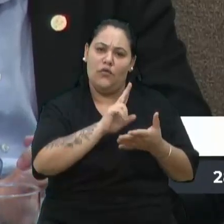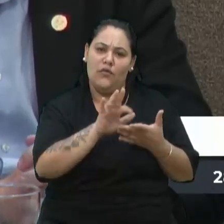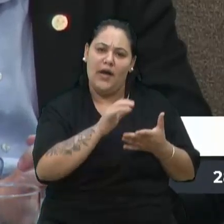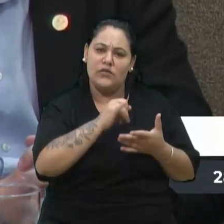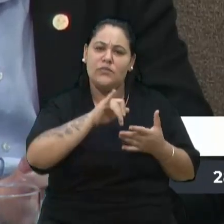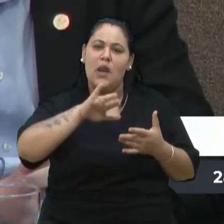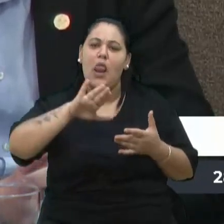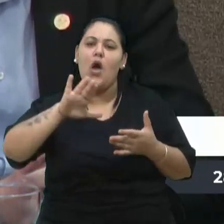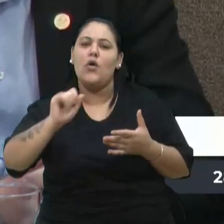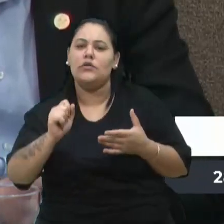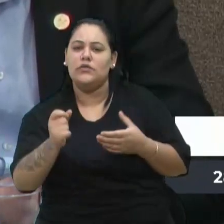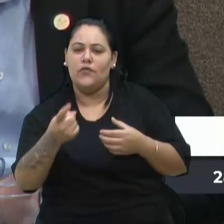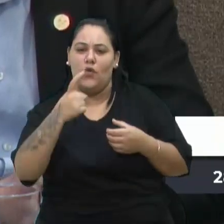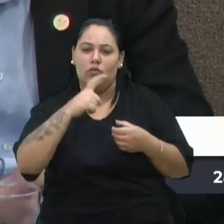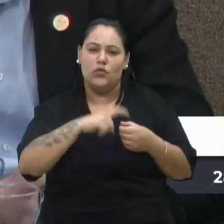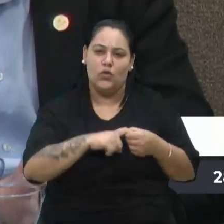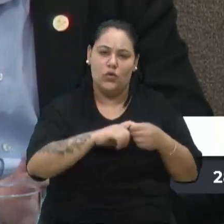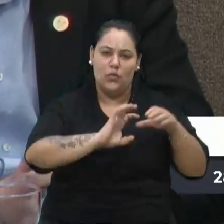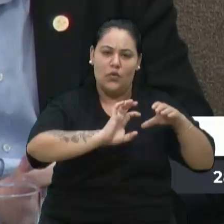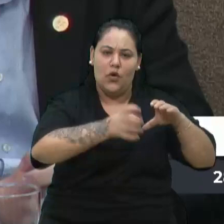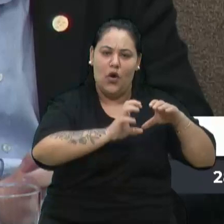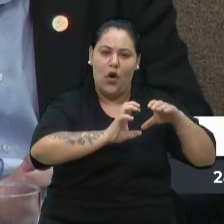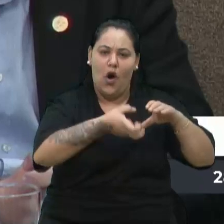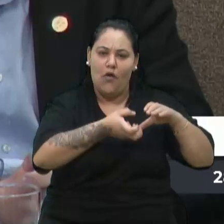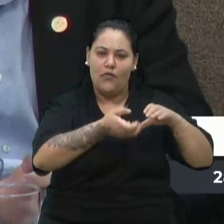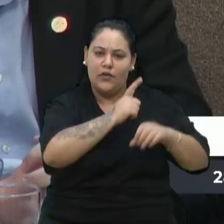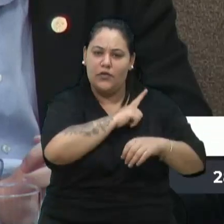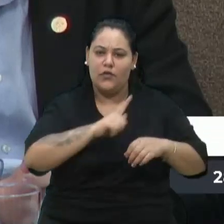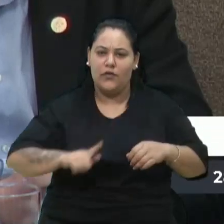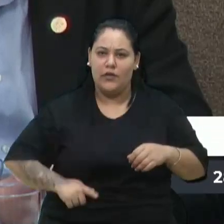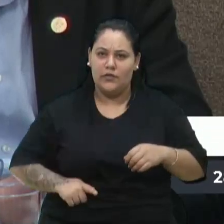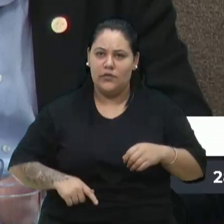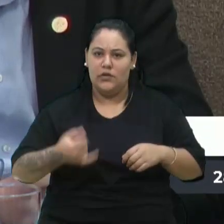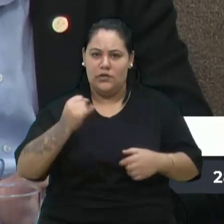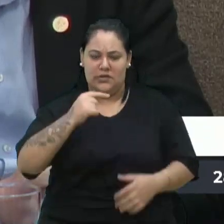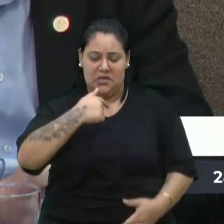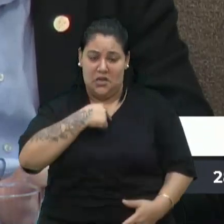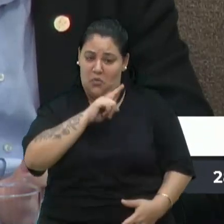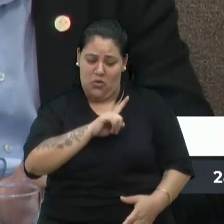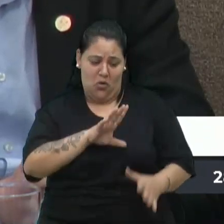governo? Se eu não roubo, eu não tenho que devolver.